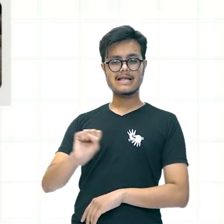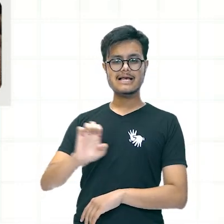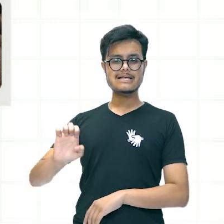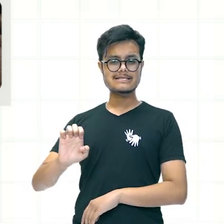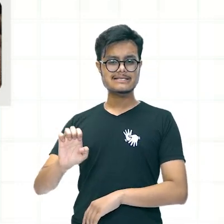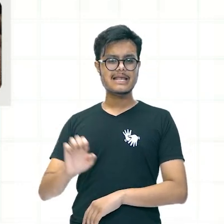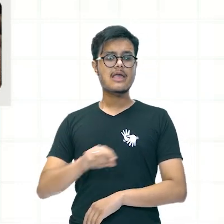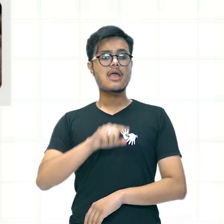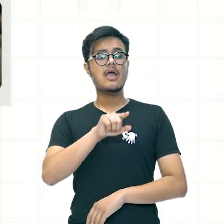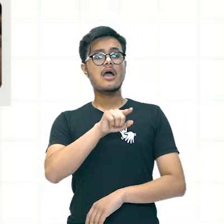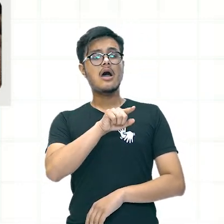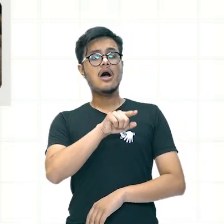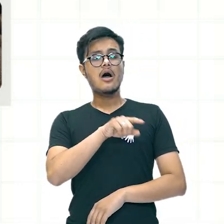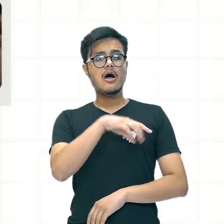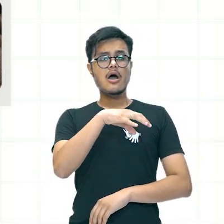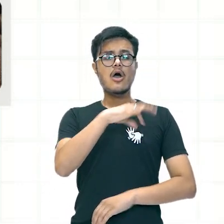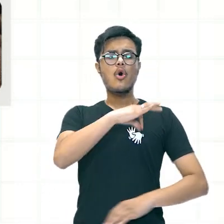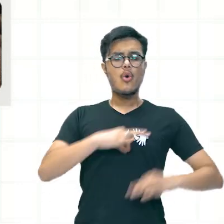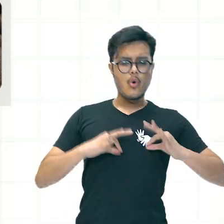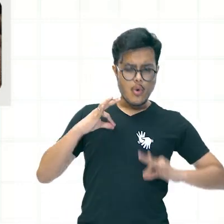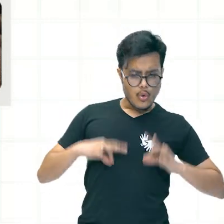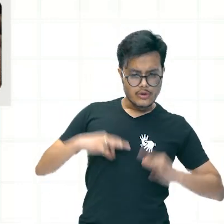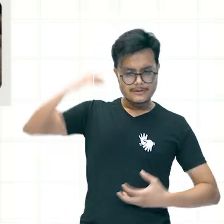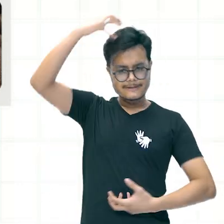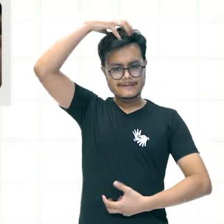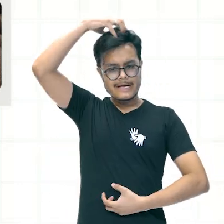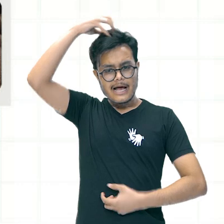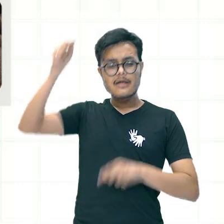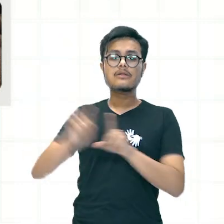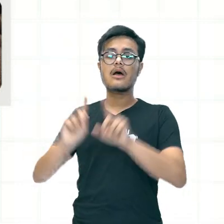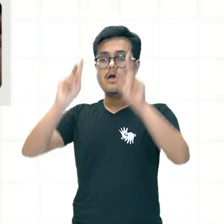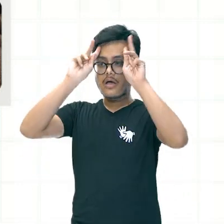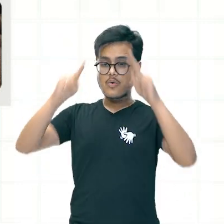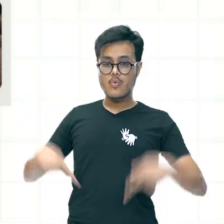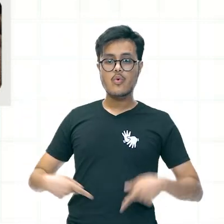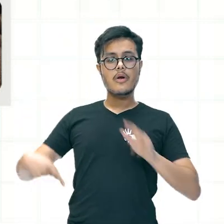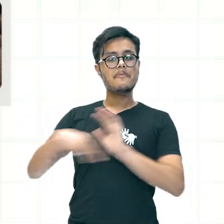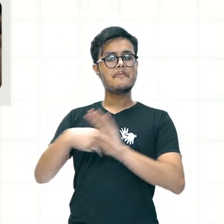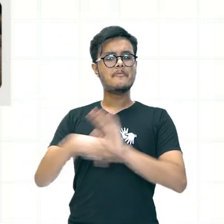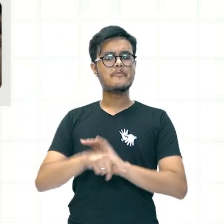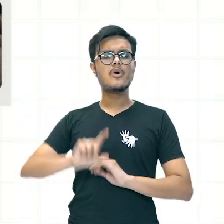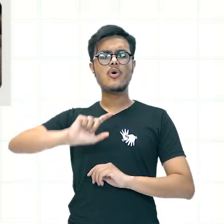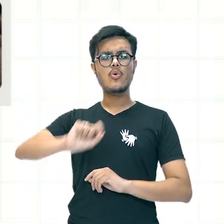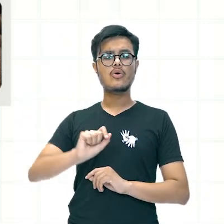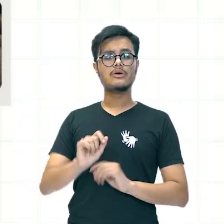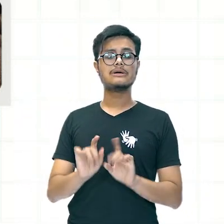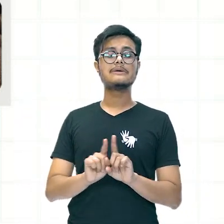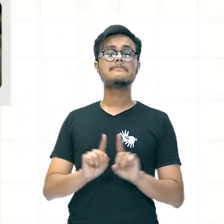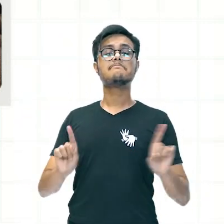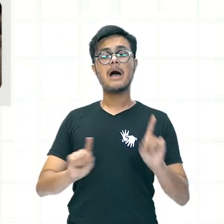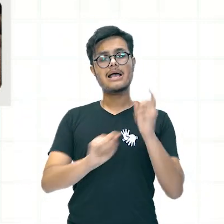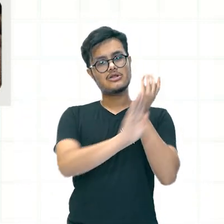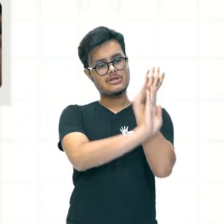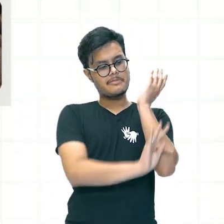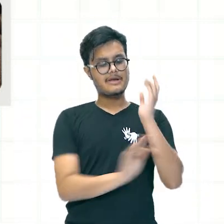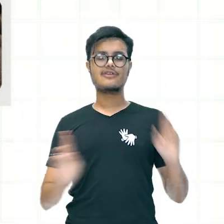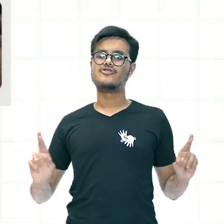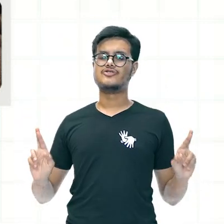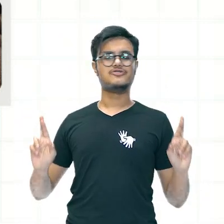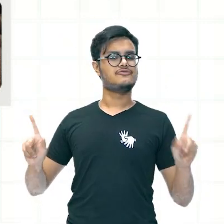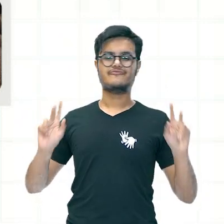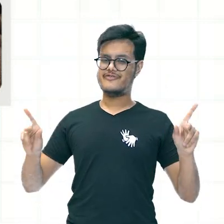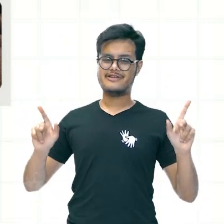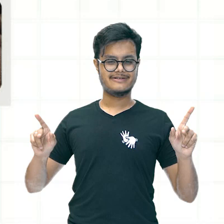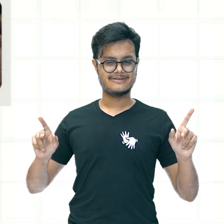a onça quanto o chimpanzé e o ser humano, eles pertencem à mesma classe, mas o tambaqui, que é um peixe, pertence a